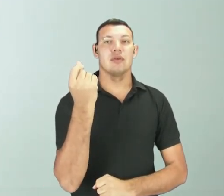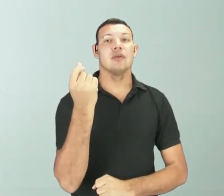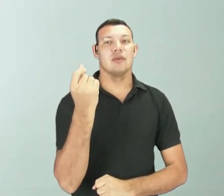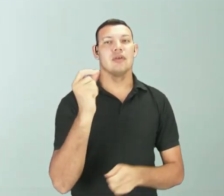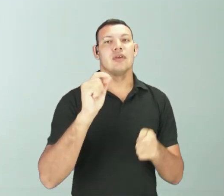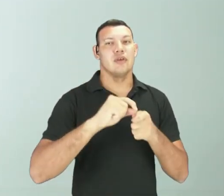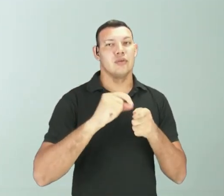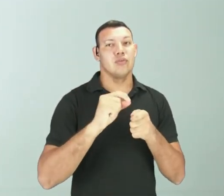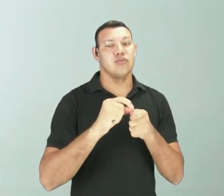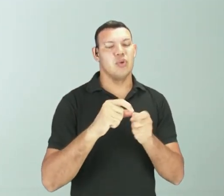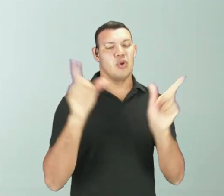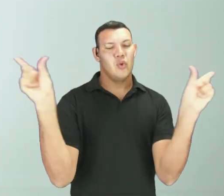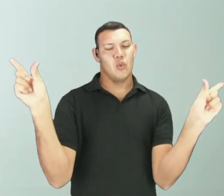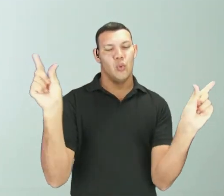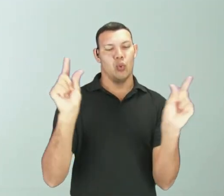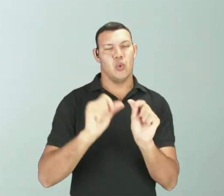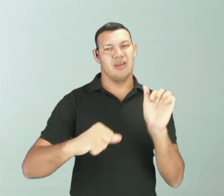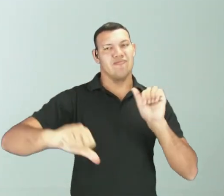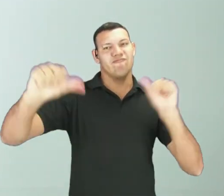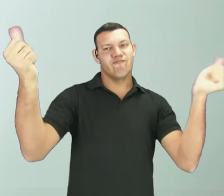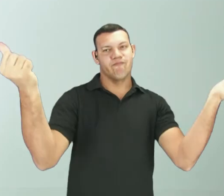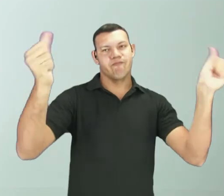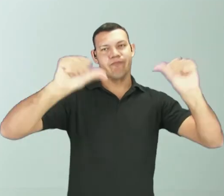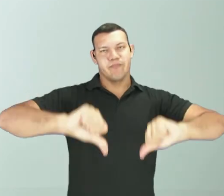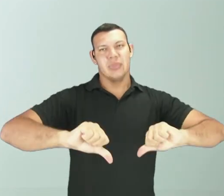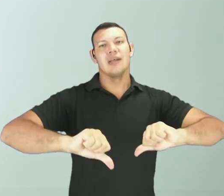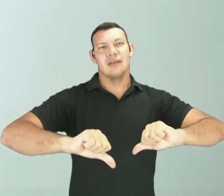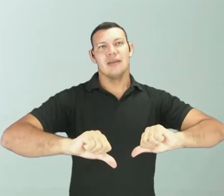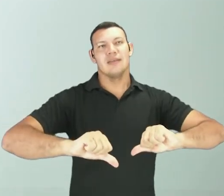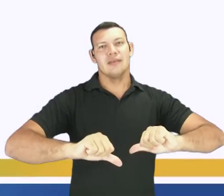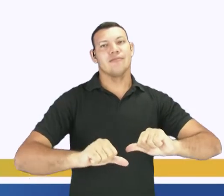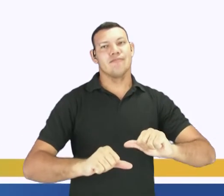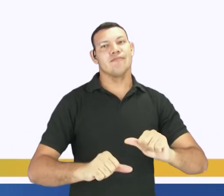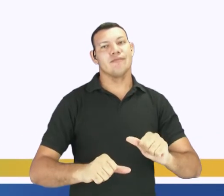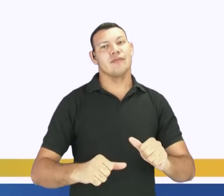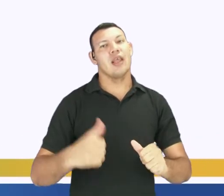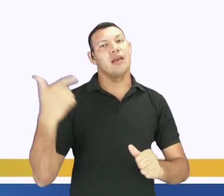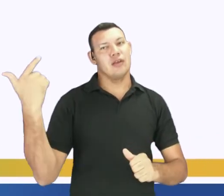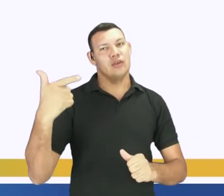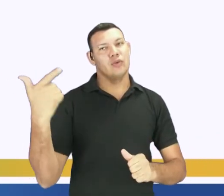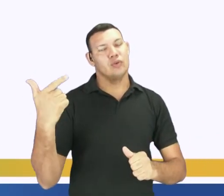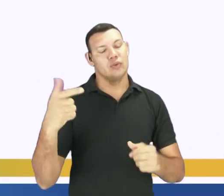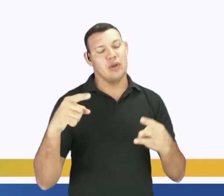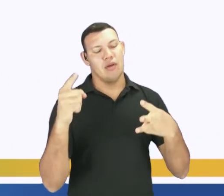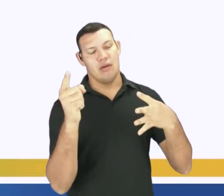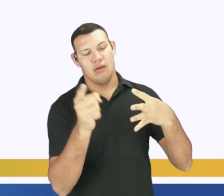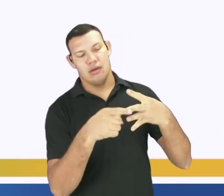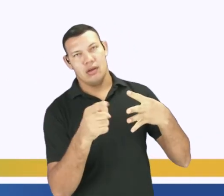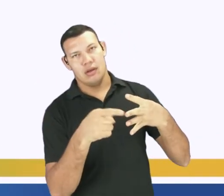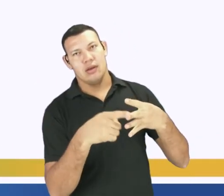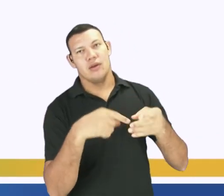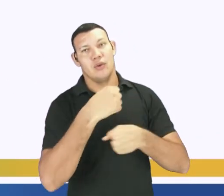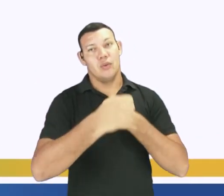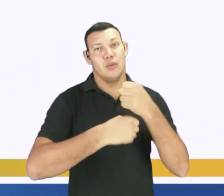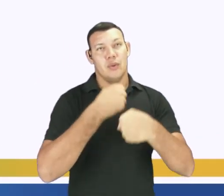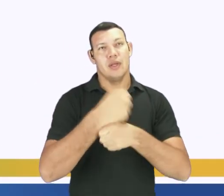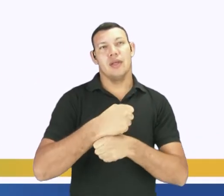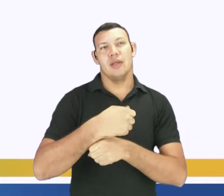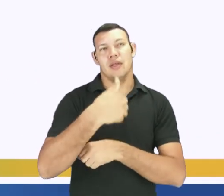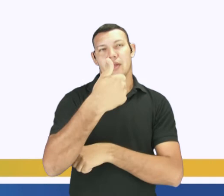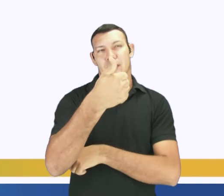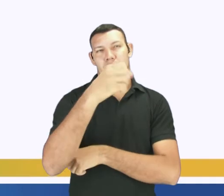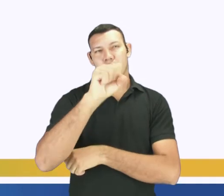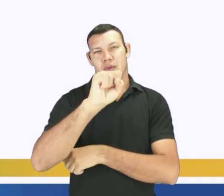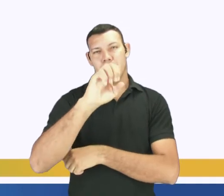produção cafeeira teve essa crise, que foi nessa segunda fase, entre 1808 a 1930, quando a burguesia começa a